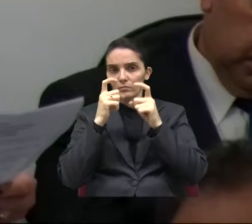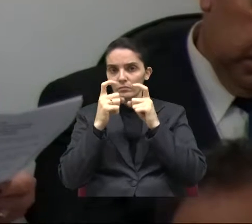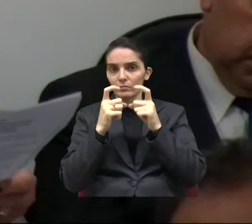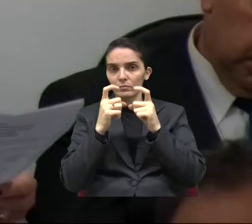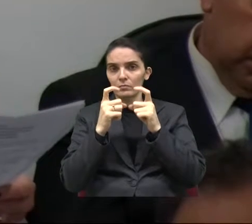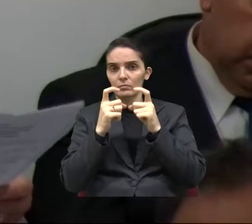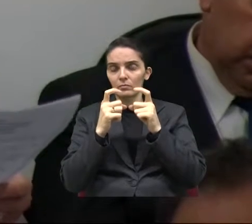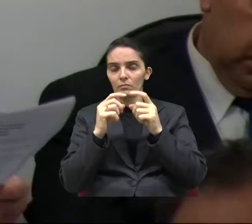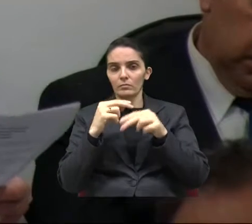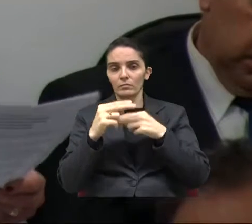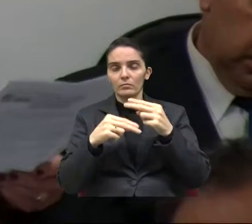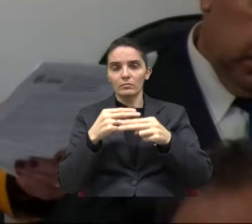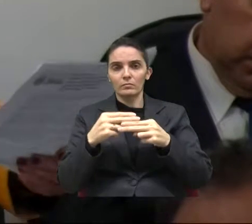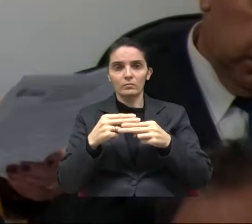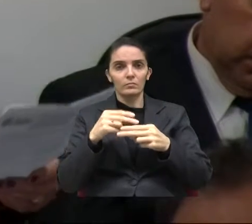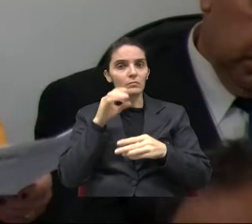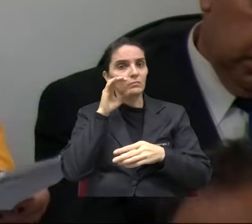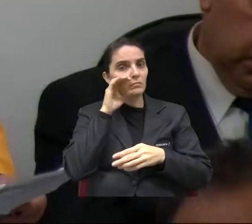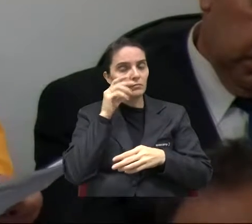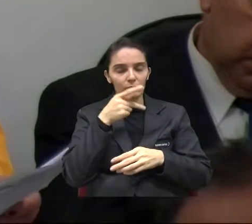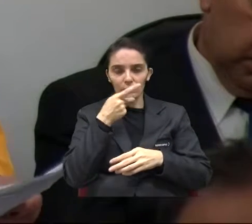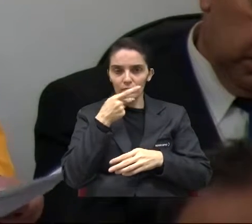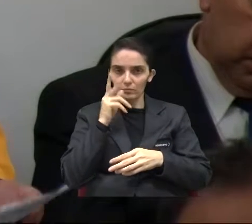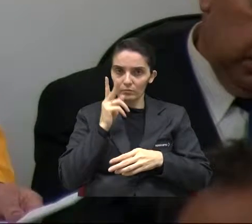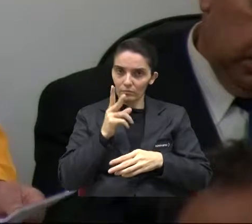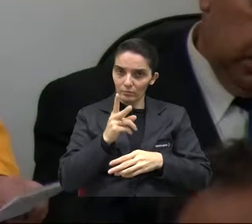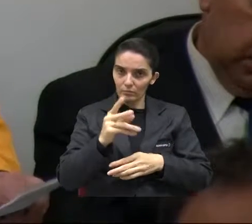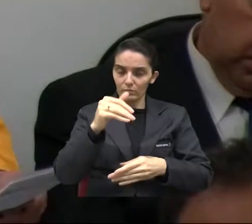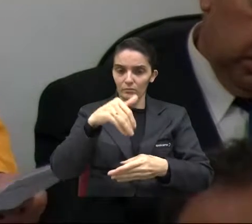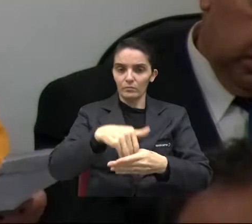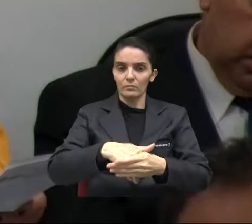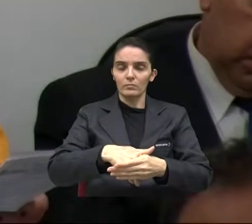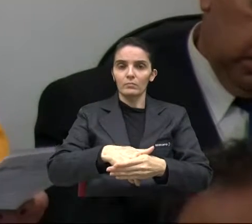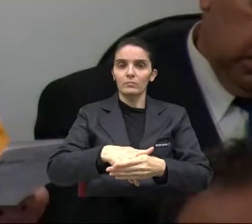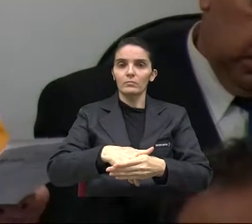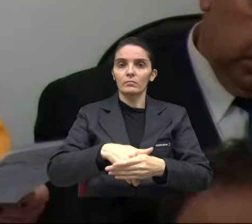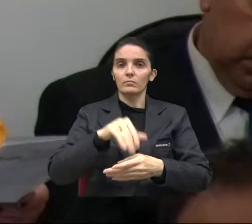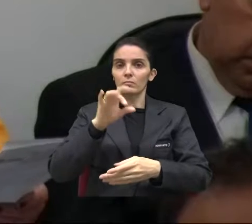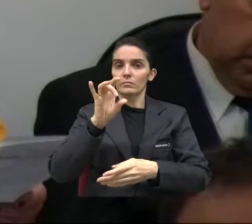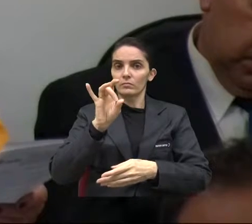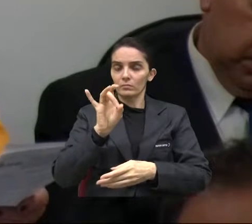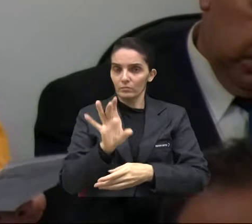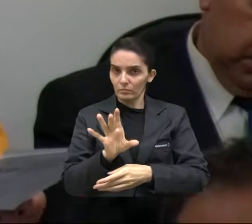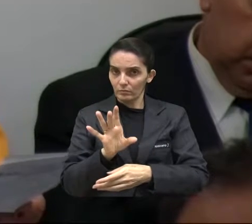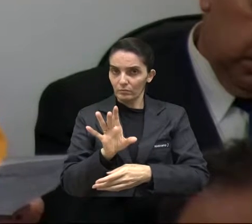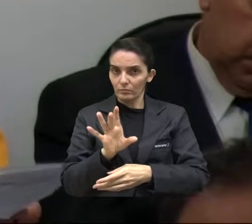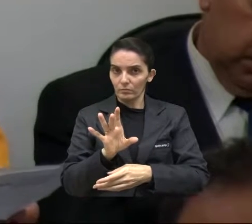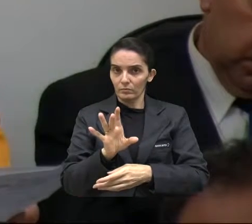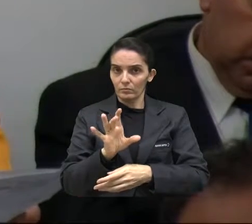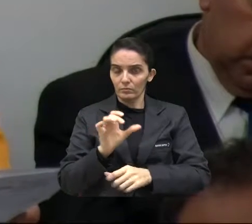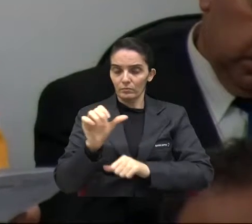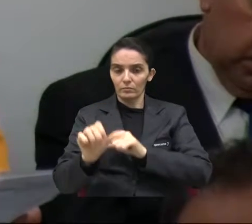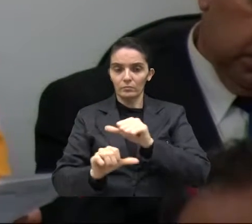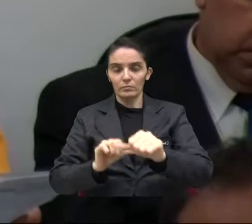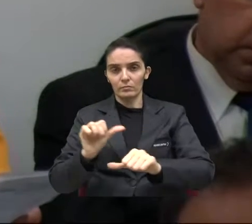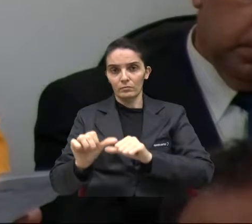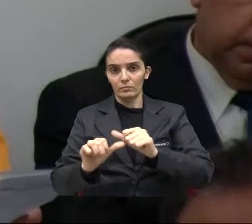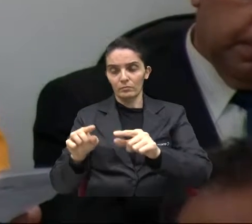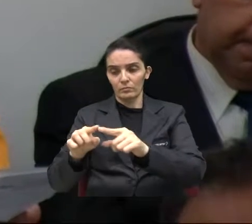estou frisando o tempo todo que nós estamos votando ali apenas para transformar numa zona